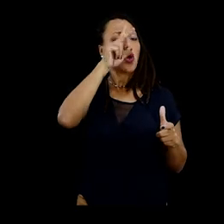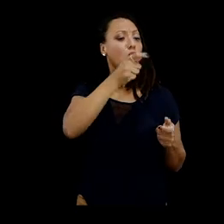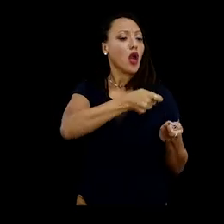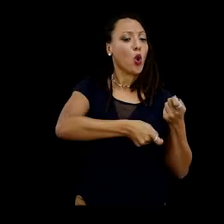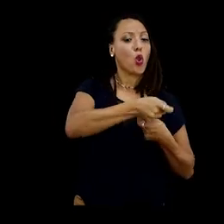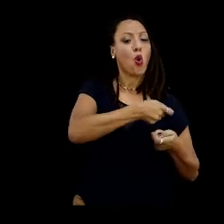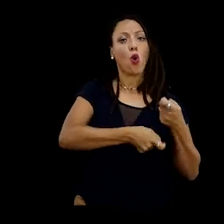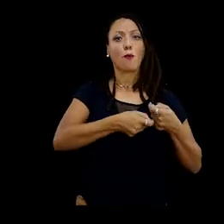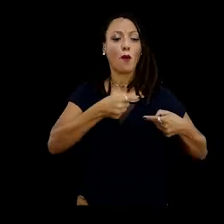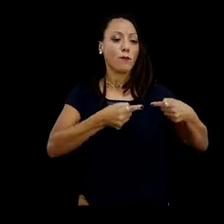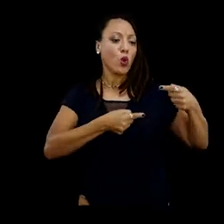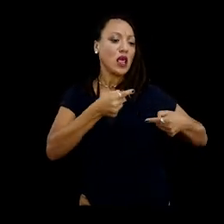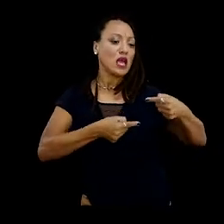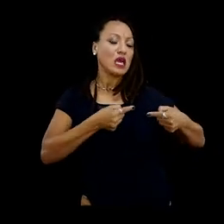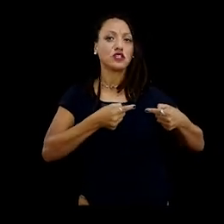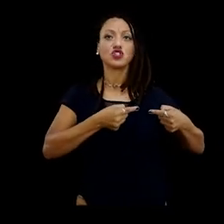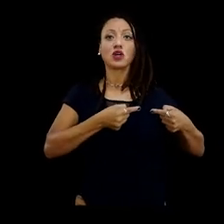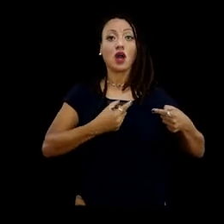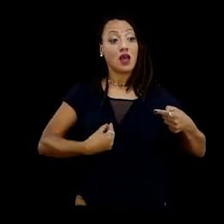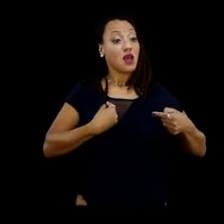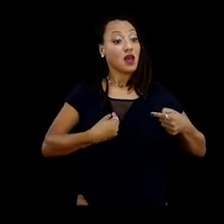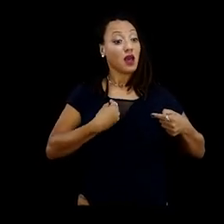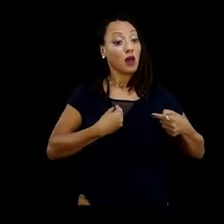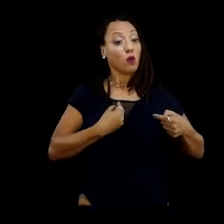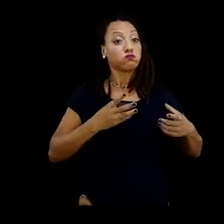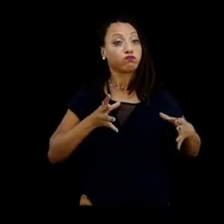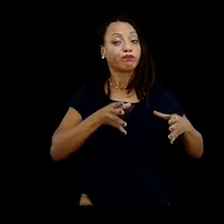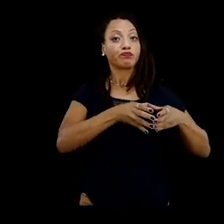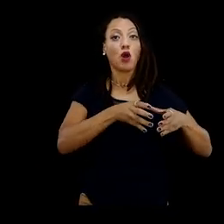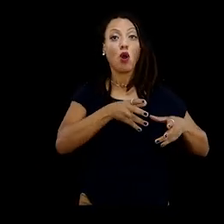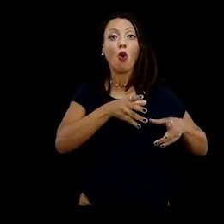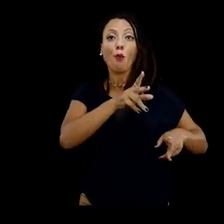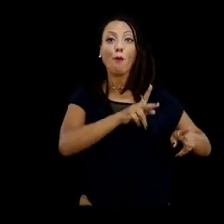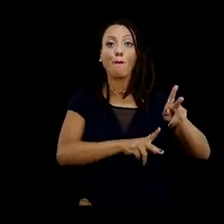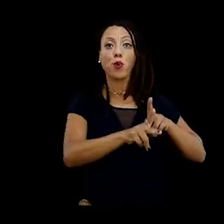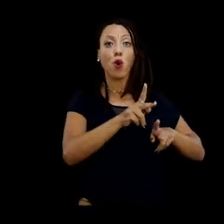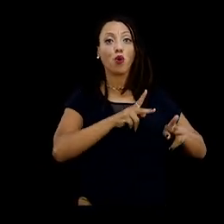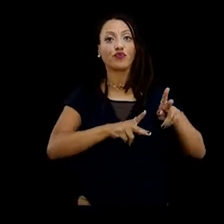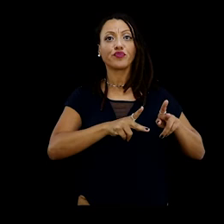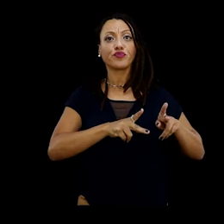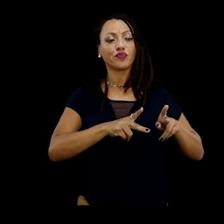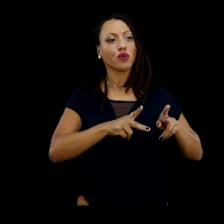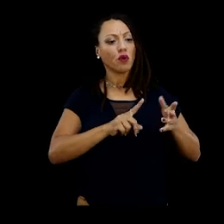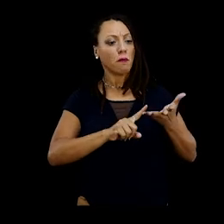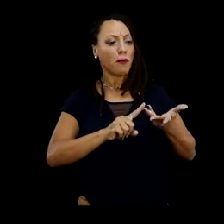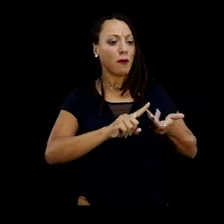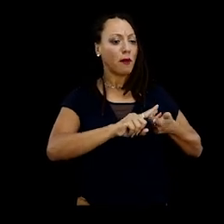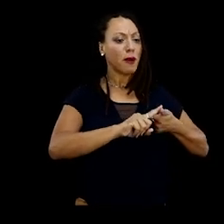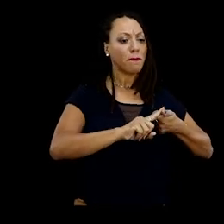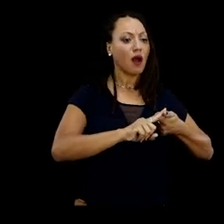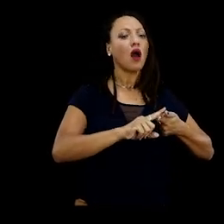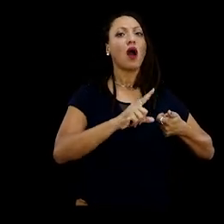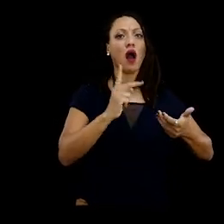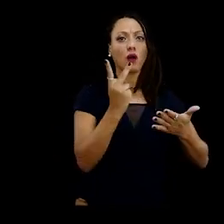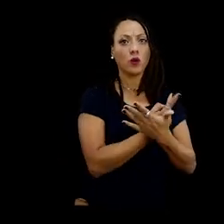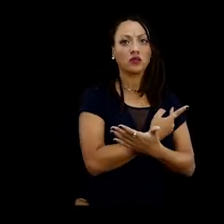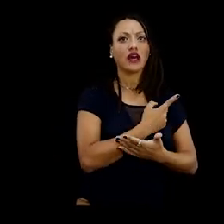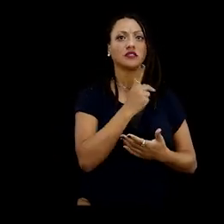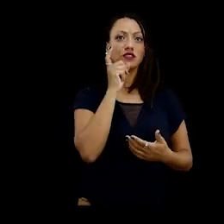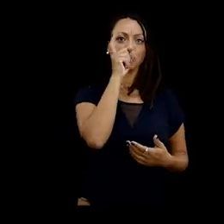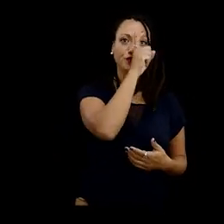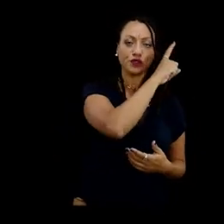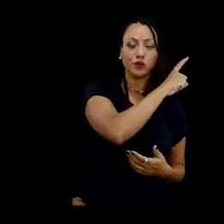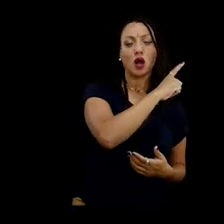política. Eu faço parte de um povo e esse povo vive tais e quais dificuldades, eu também